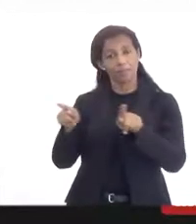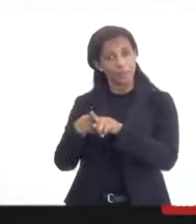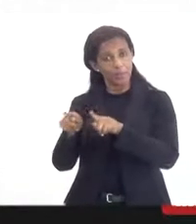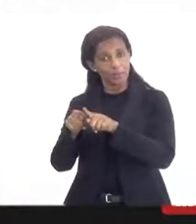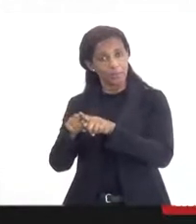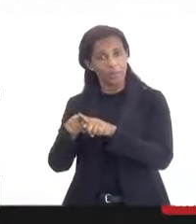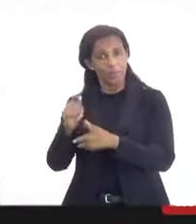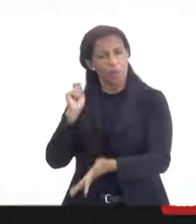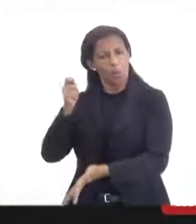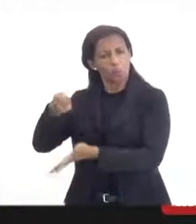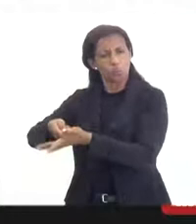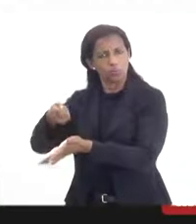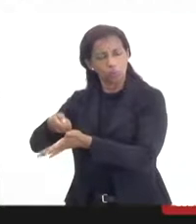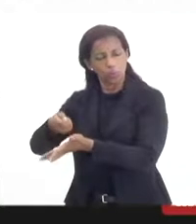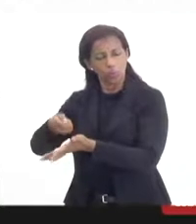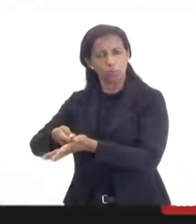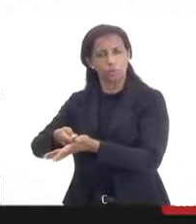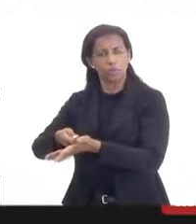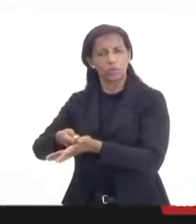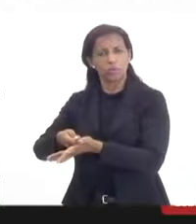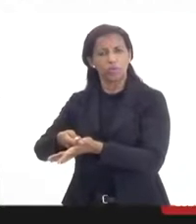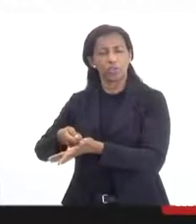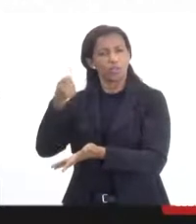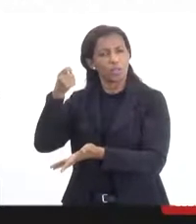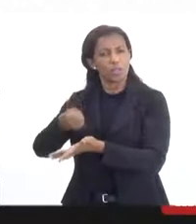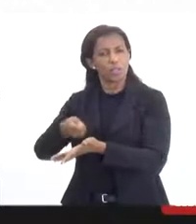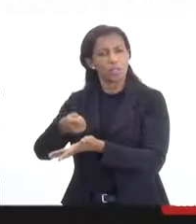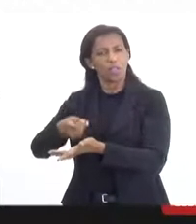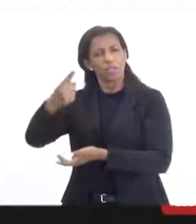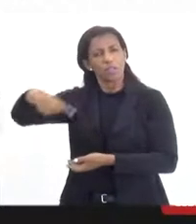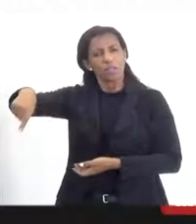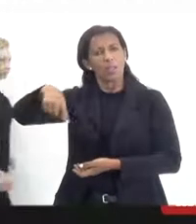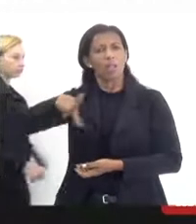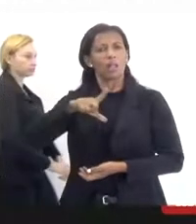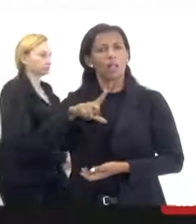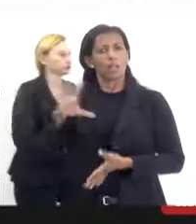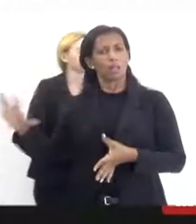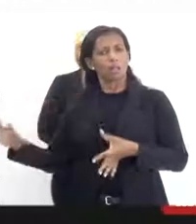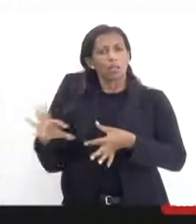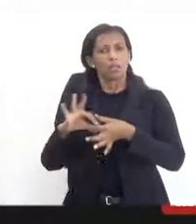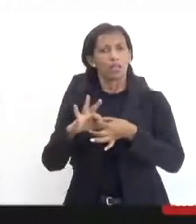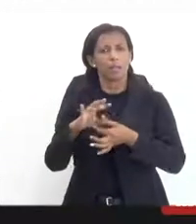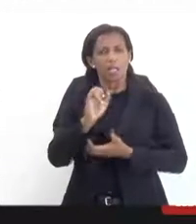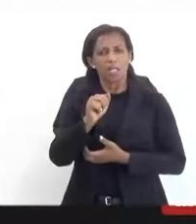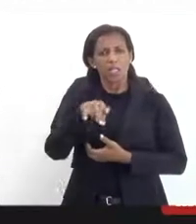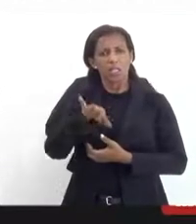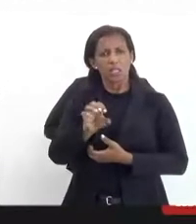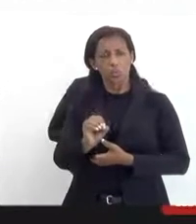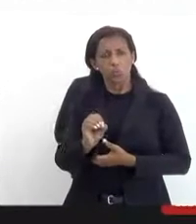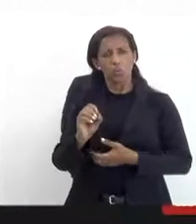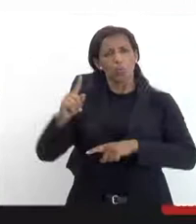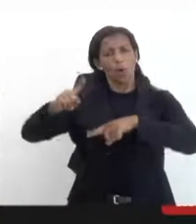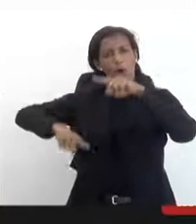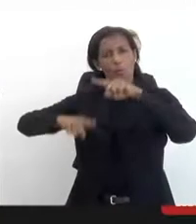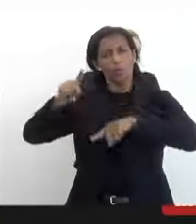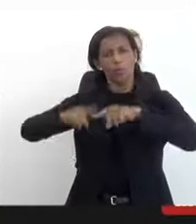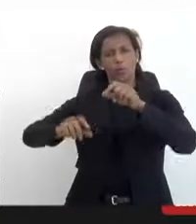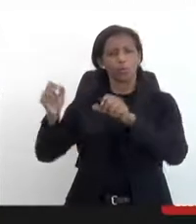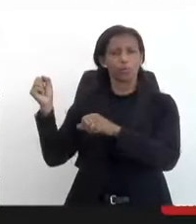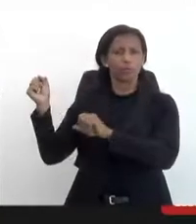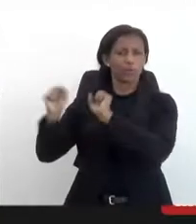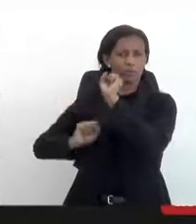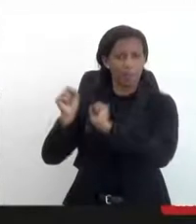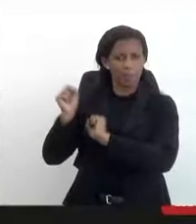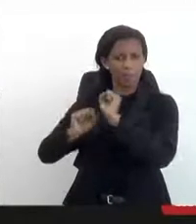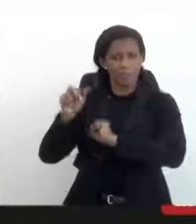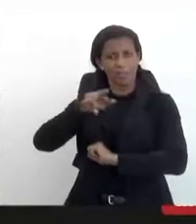nas autuações, né, de exigir que você tenha a integração de um insumo ao produto em fabricação, o